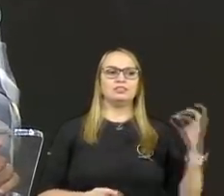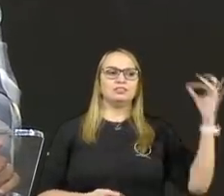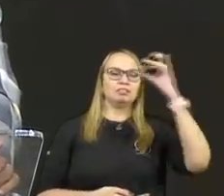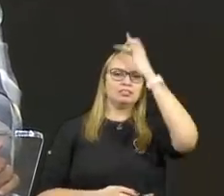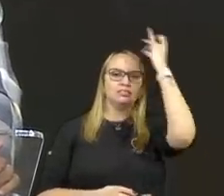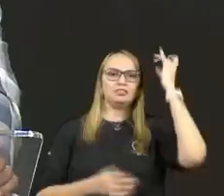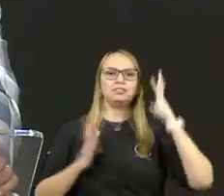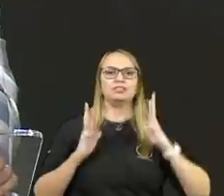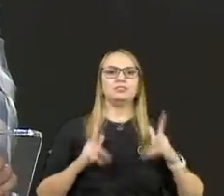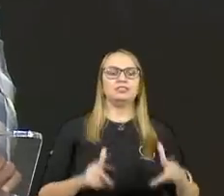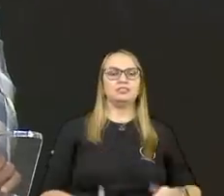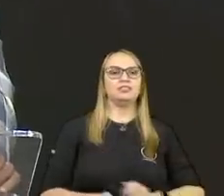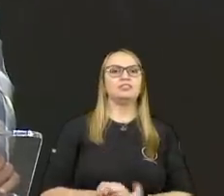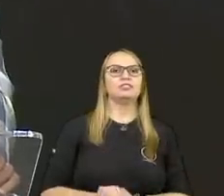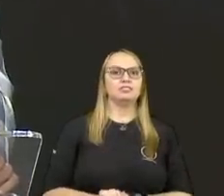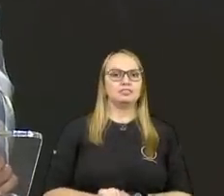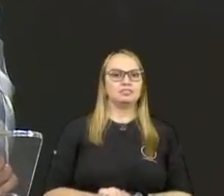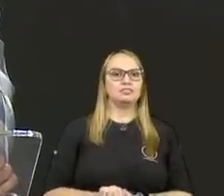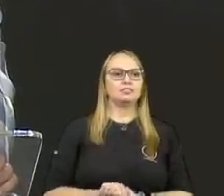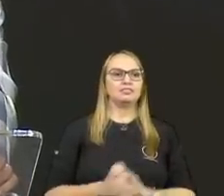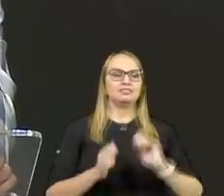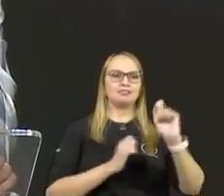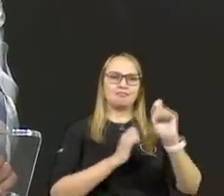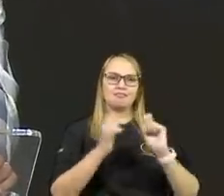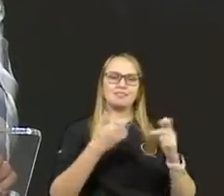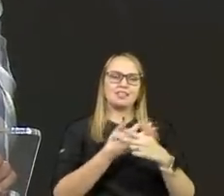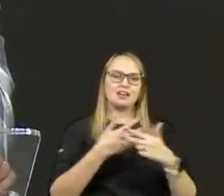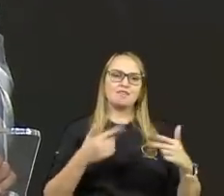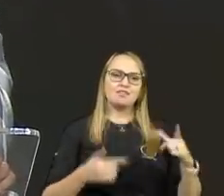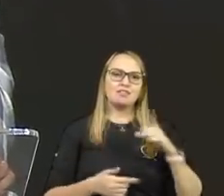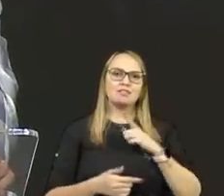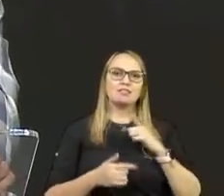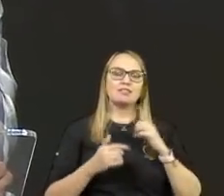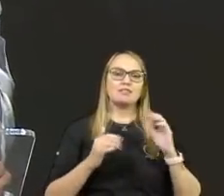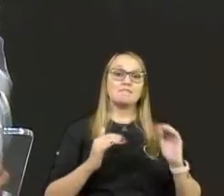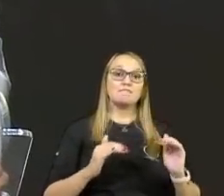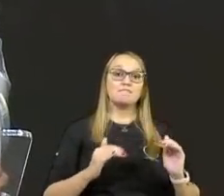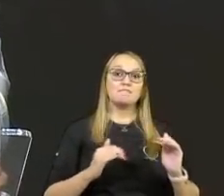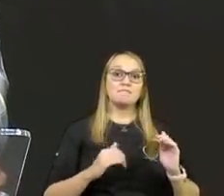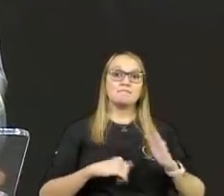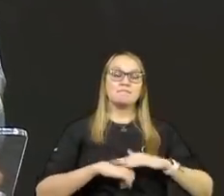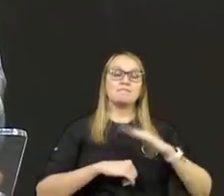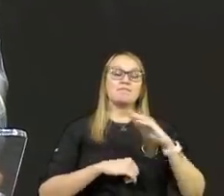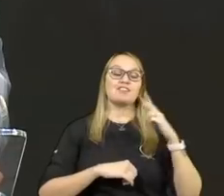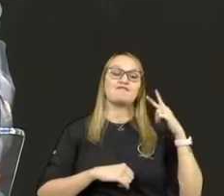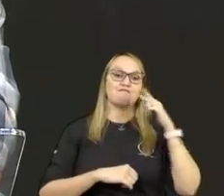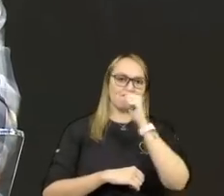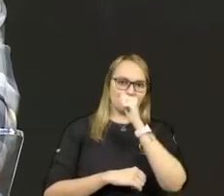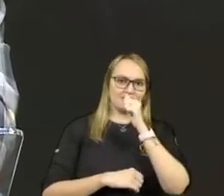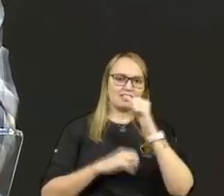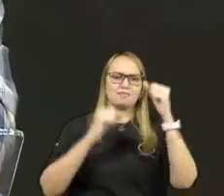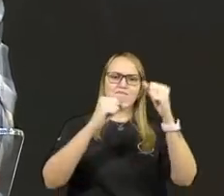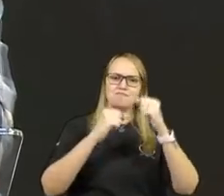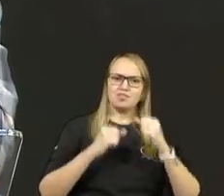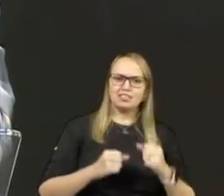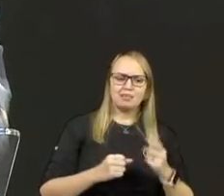santificai-vos. Você vai dominar algo que tem mais força,